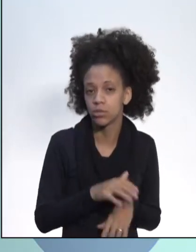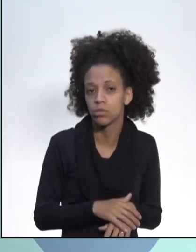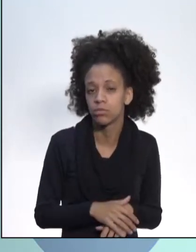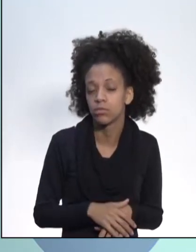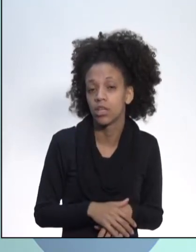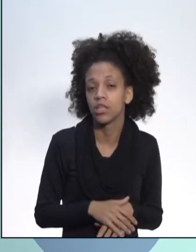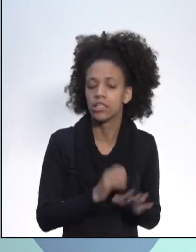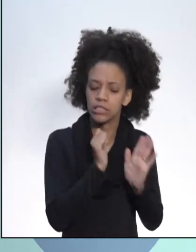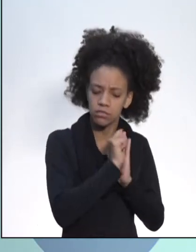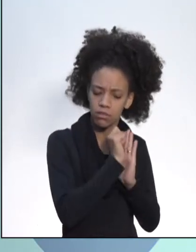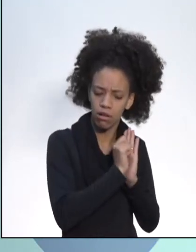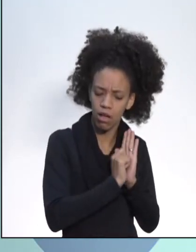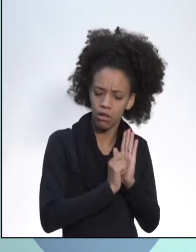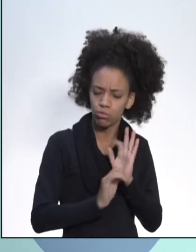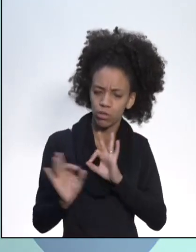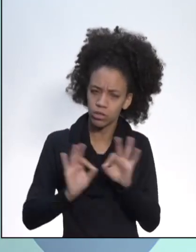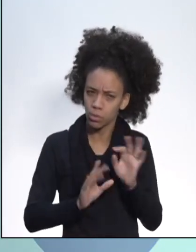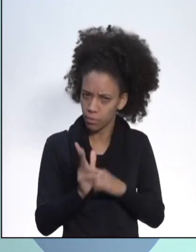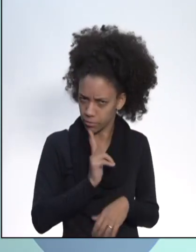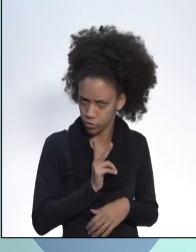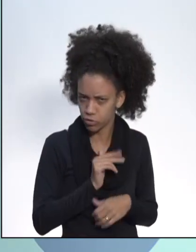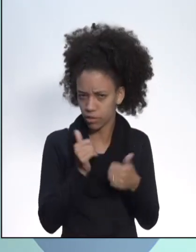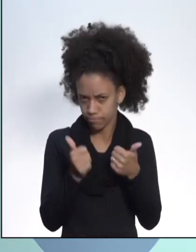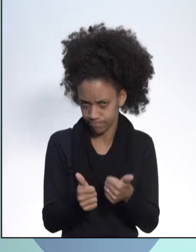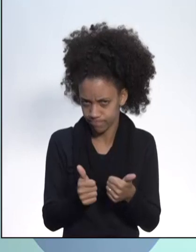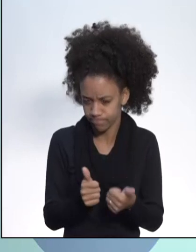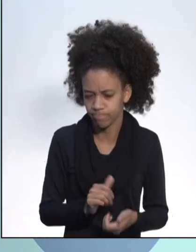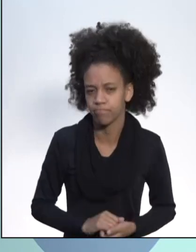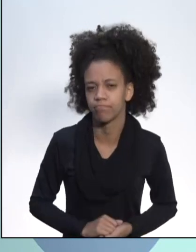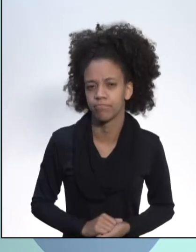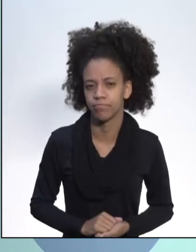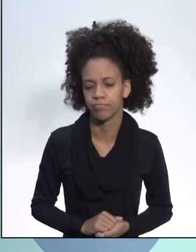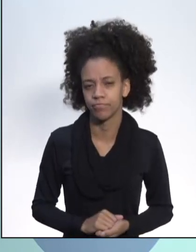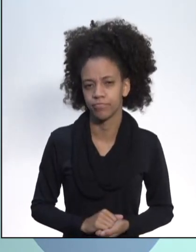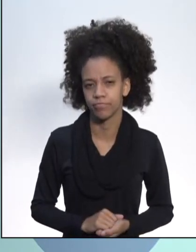e rascunhando esse plano pessoal, tá certo?